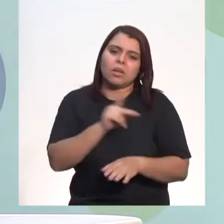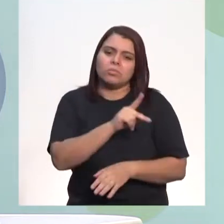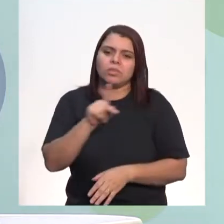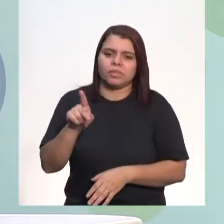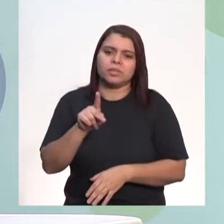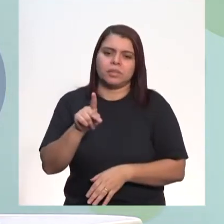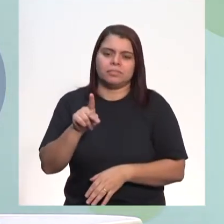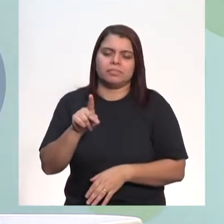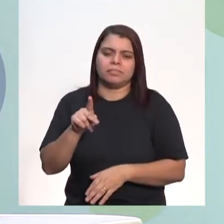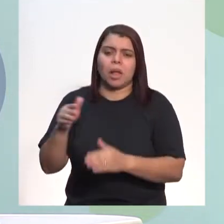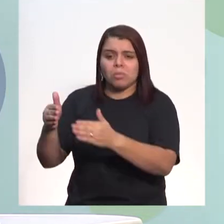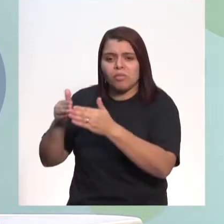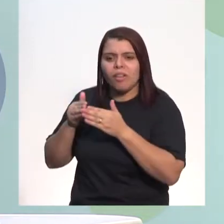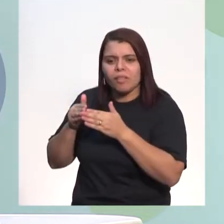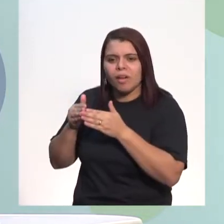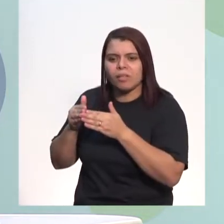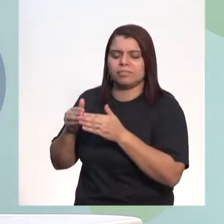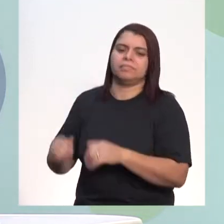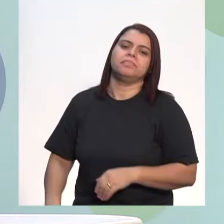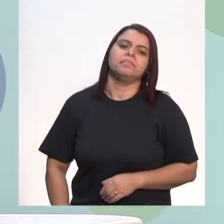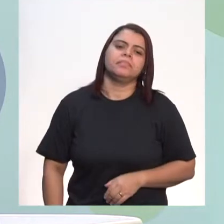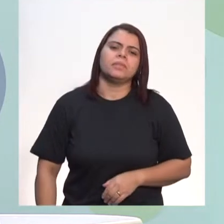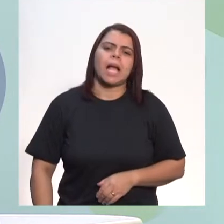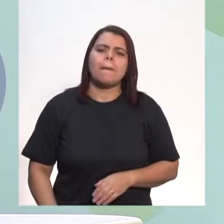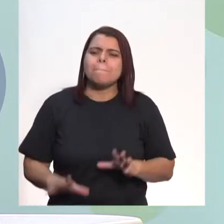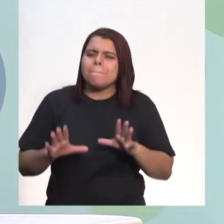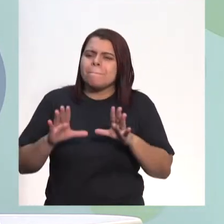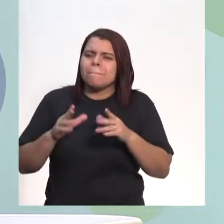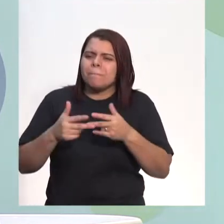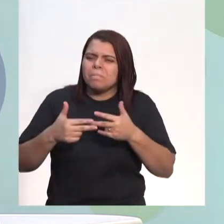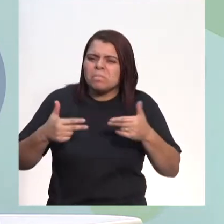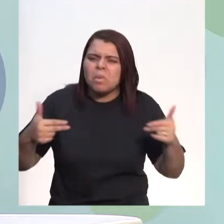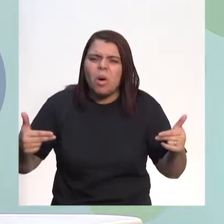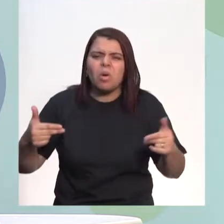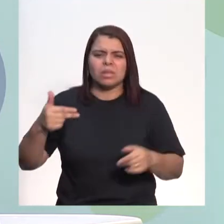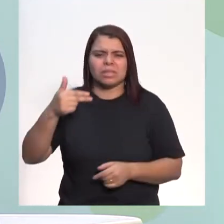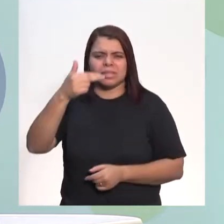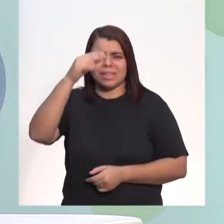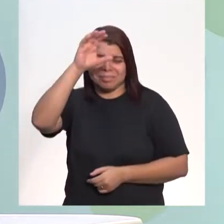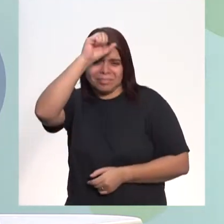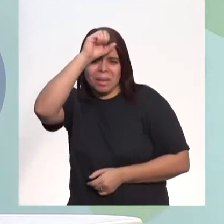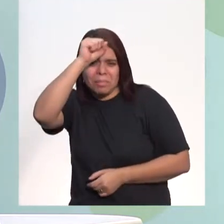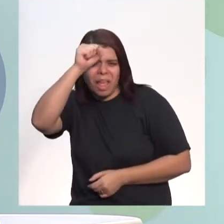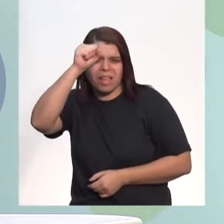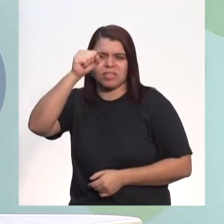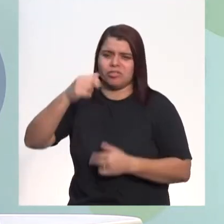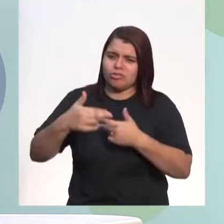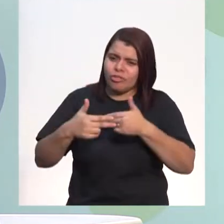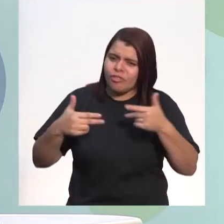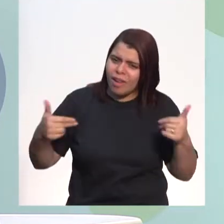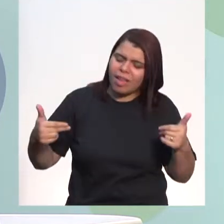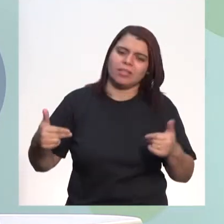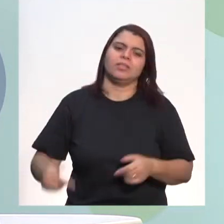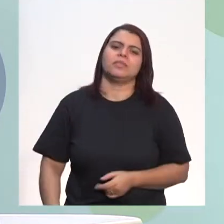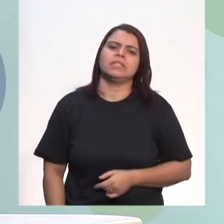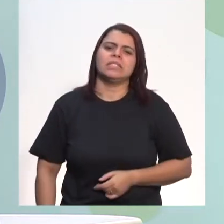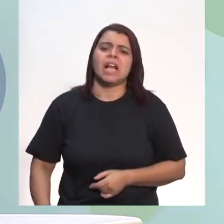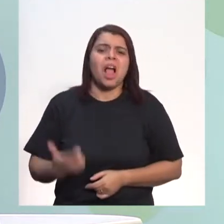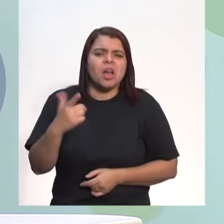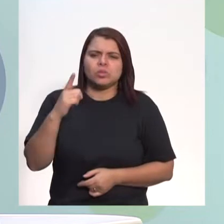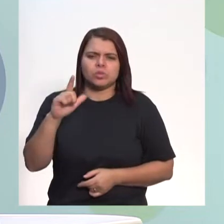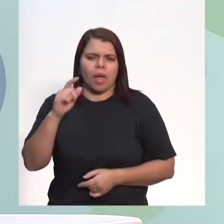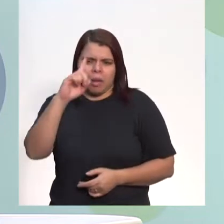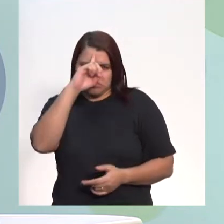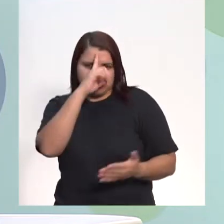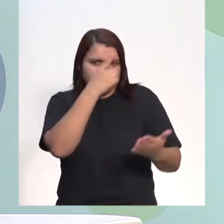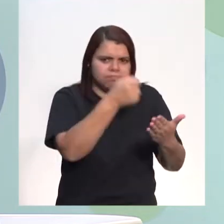outras ferramentas, muita gente já trabalha com tecnologia aí muito antes desse período de isolamento social, então não tem nenhuma